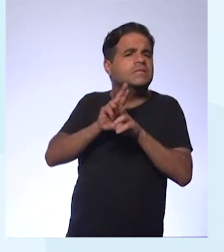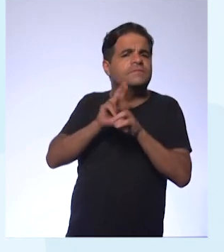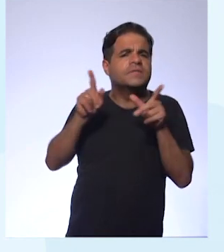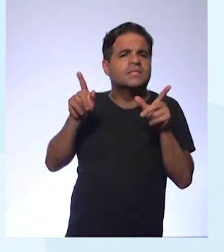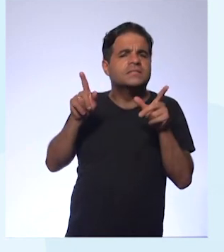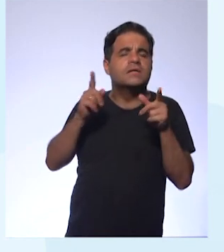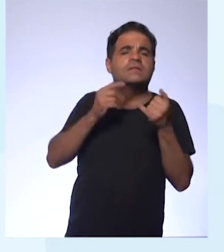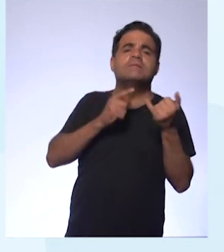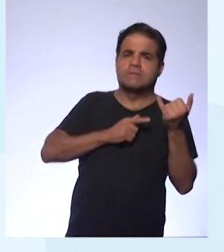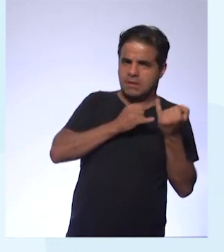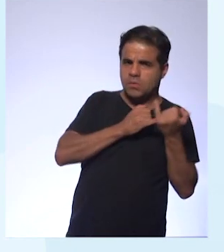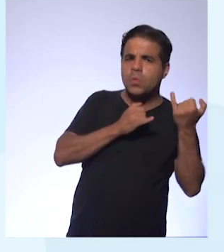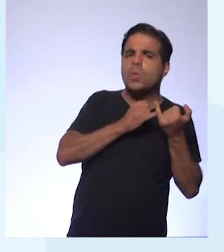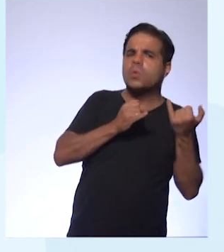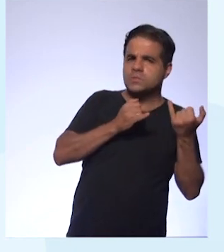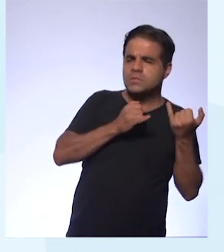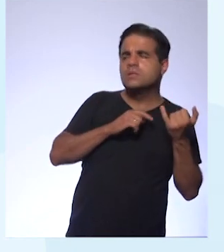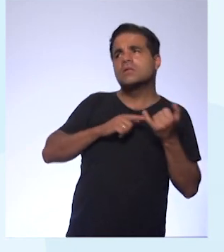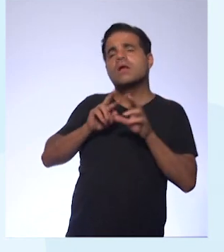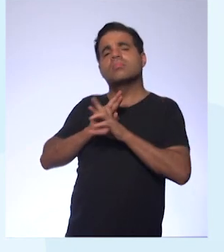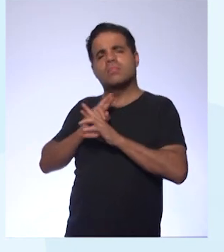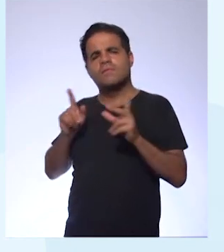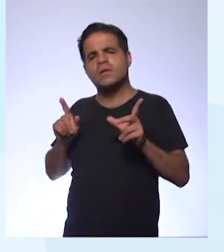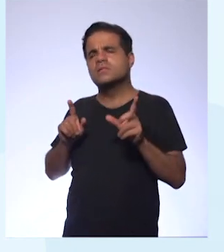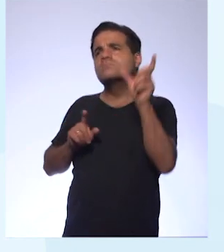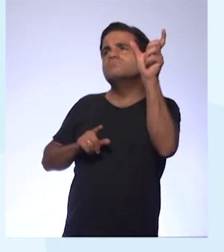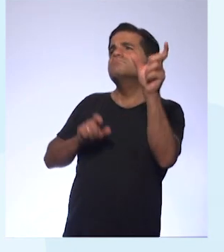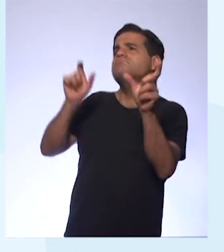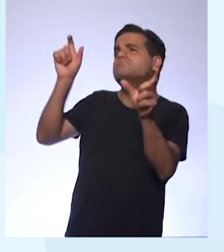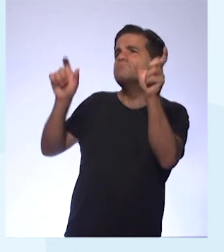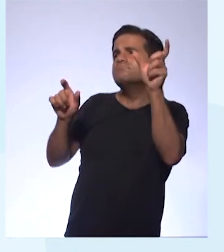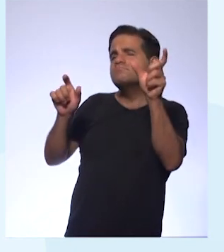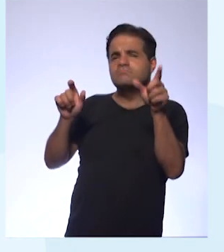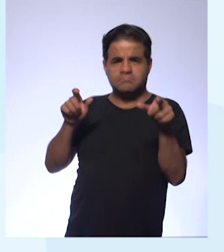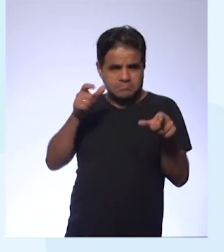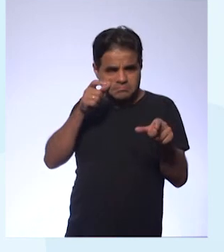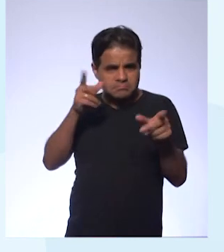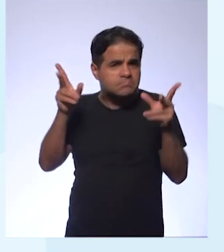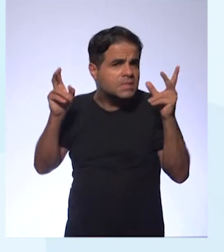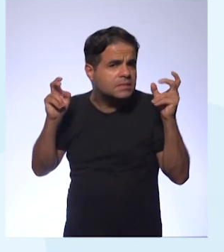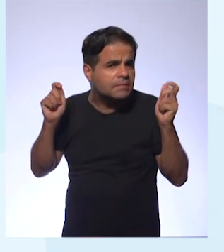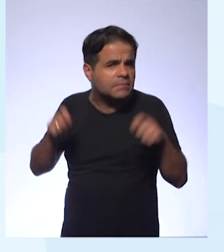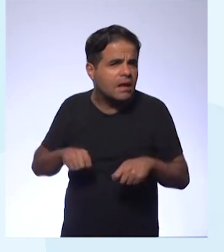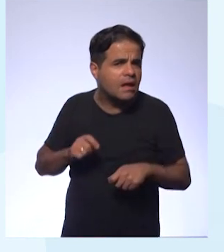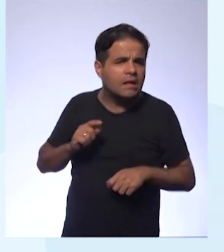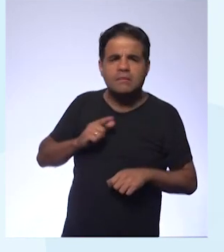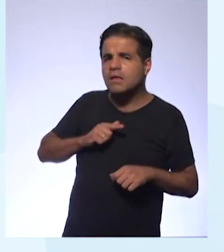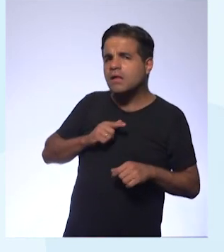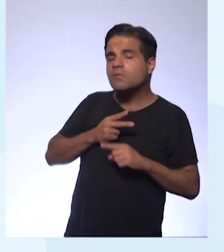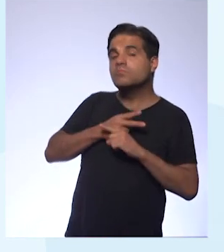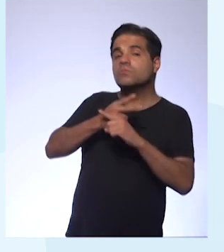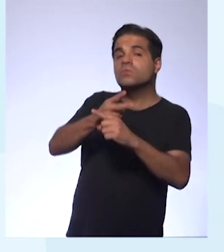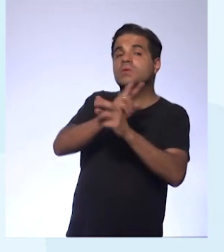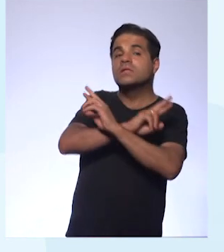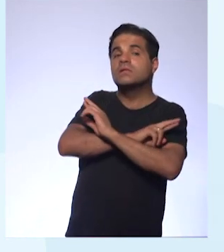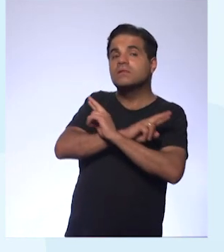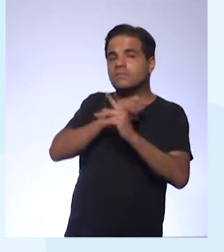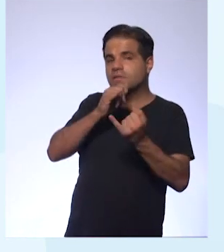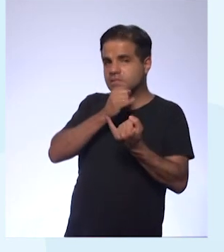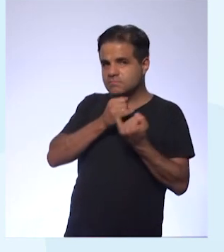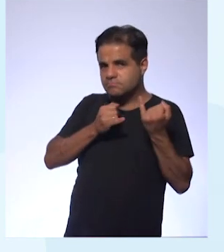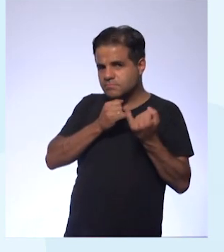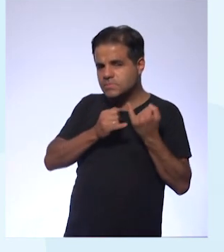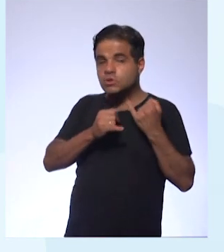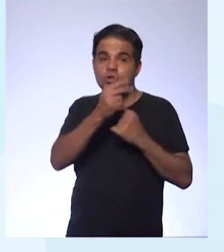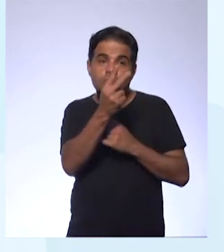conseguem identificar na representação dessas duas importantes figuras políticas? Busquem as semelhanças e as diferenças. E